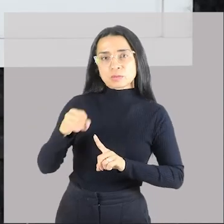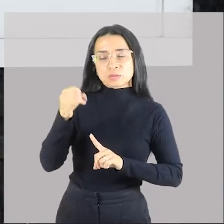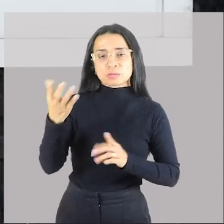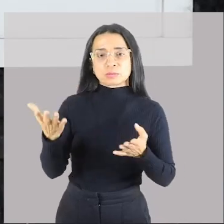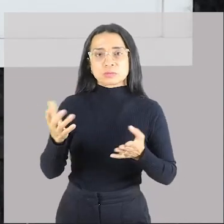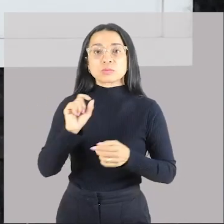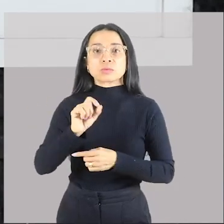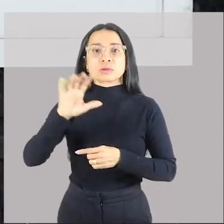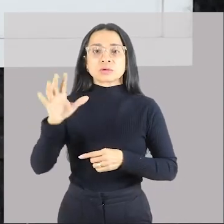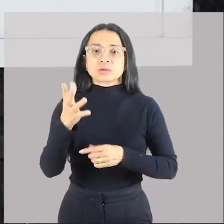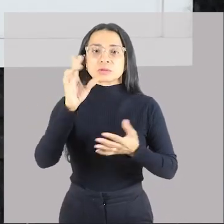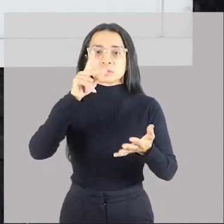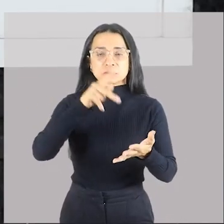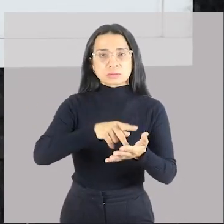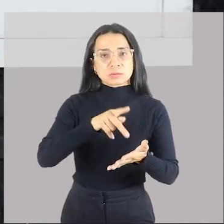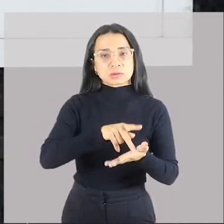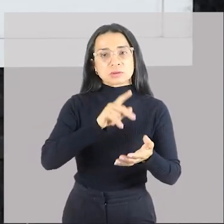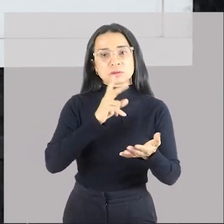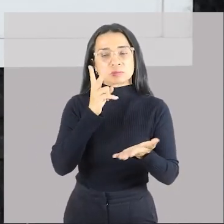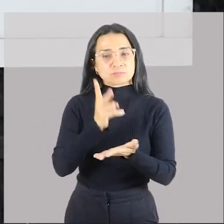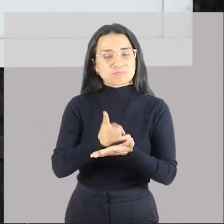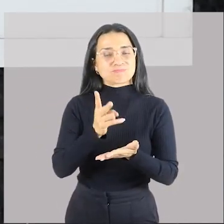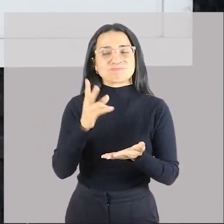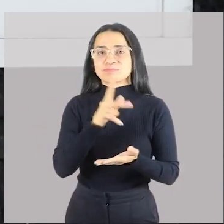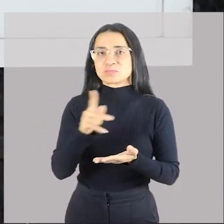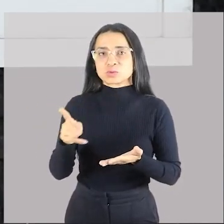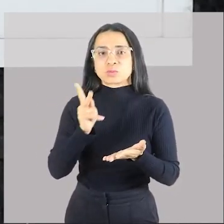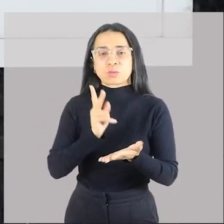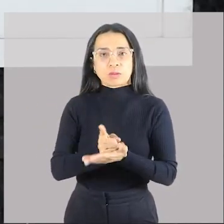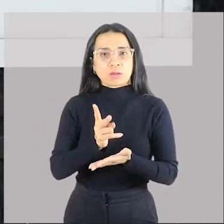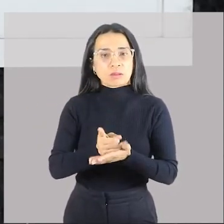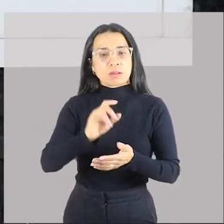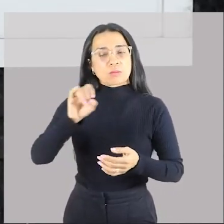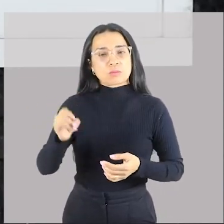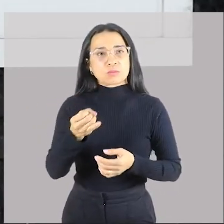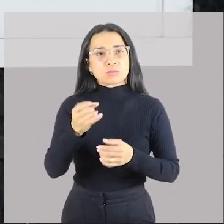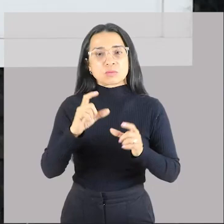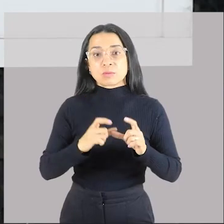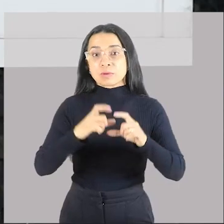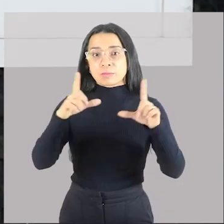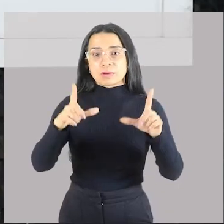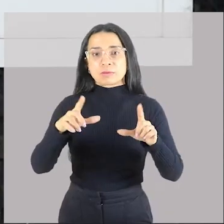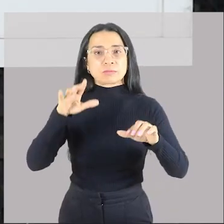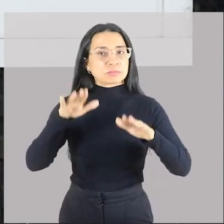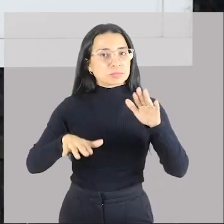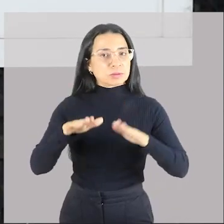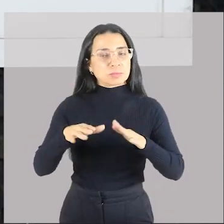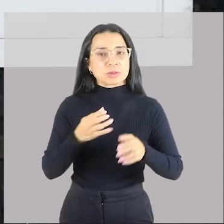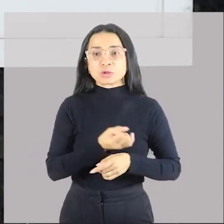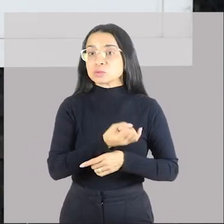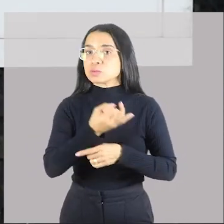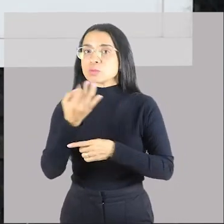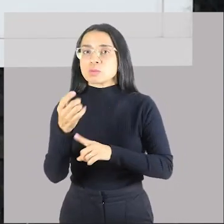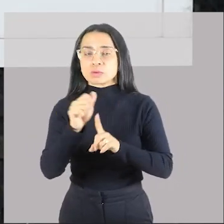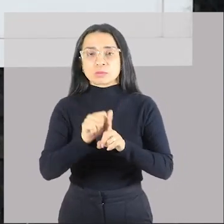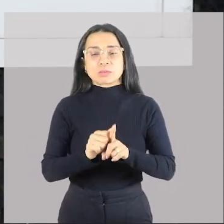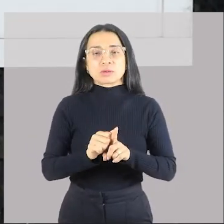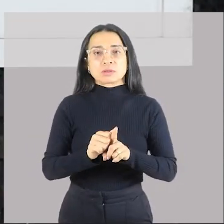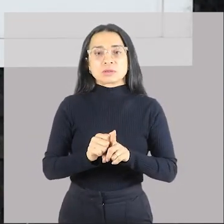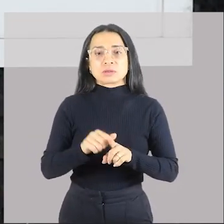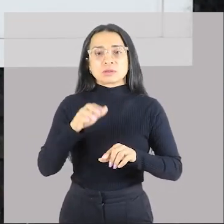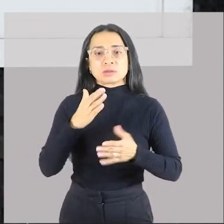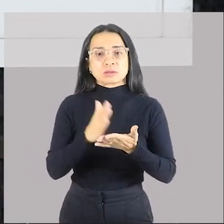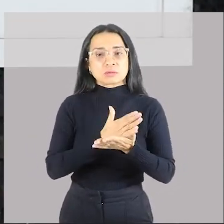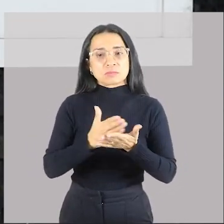fato, né? Ah, professor, sempre o juro composto ele vai ser maior? Depende da quantidade de meses. Talvez em